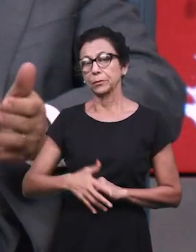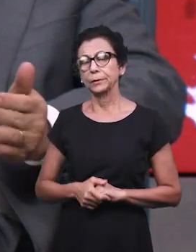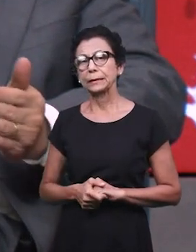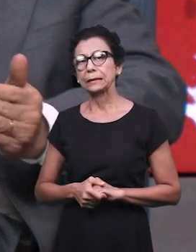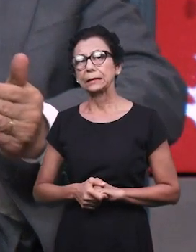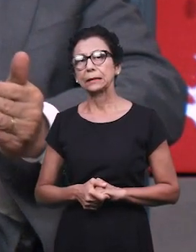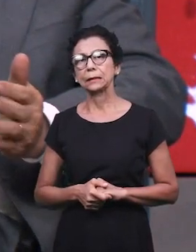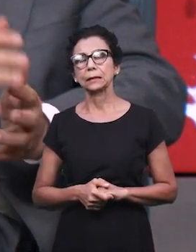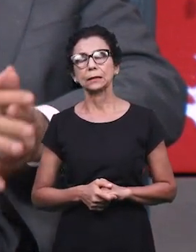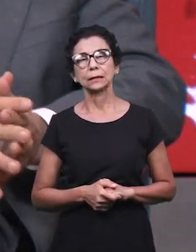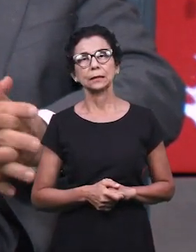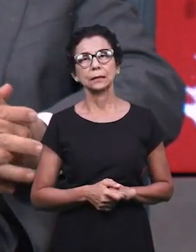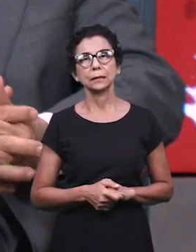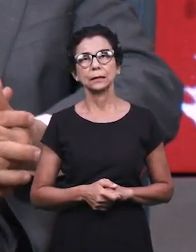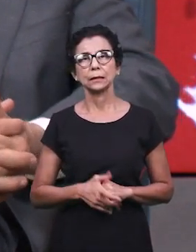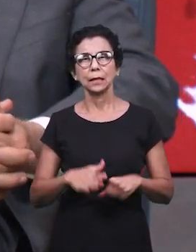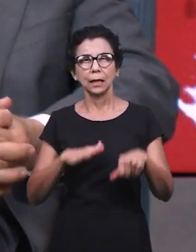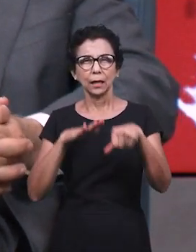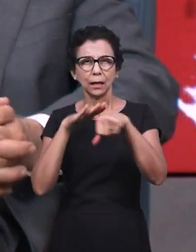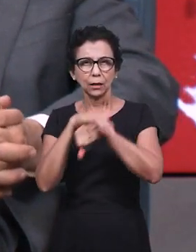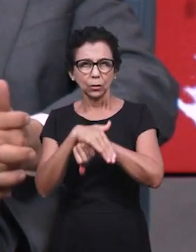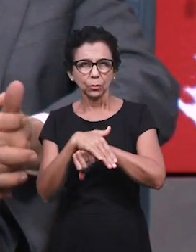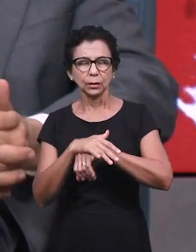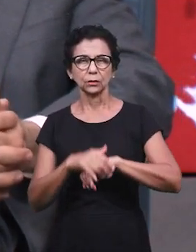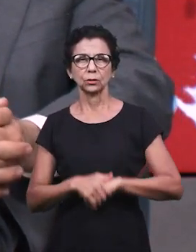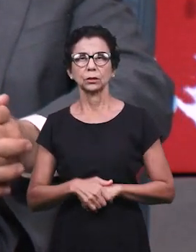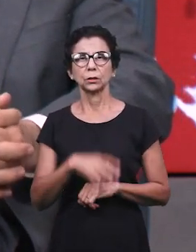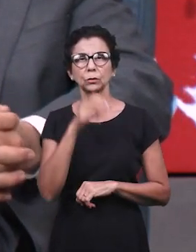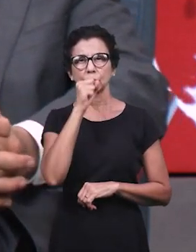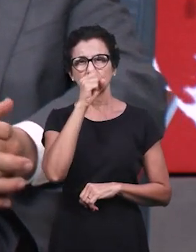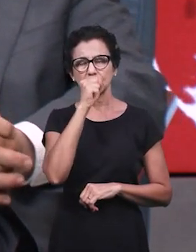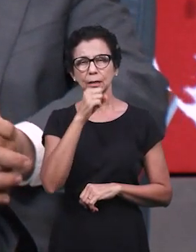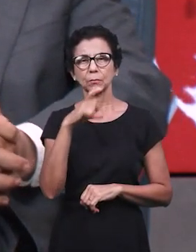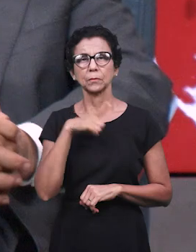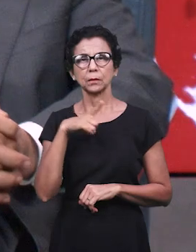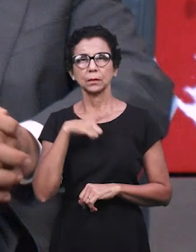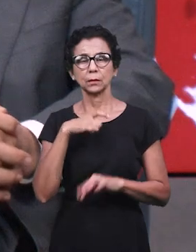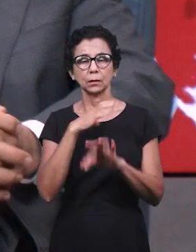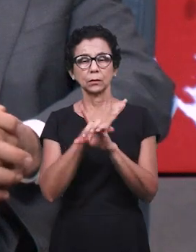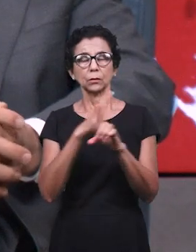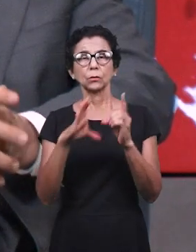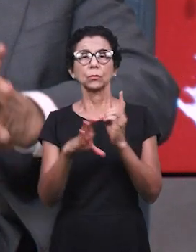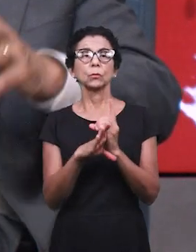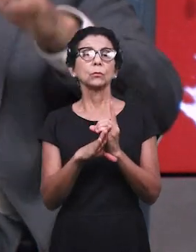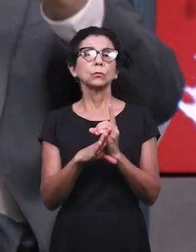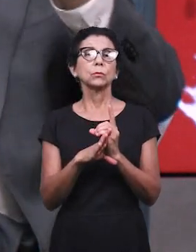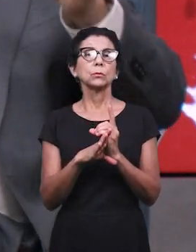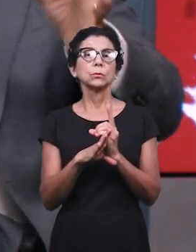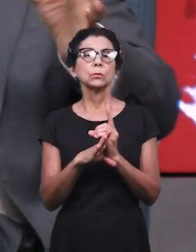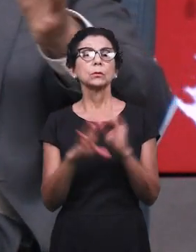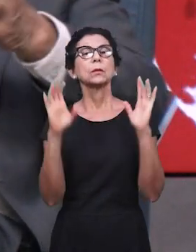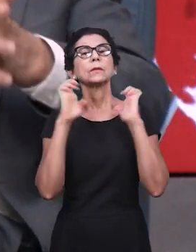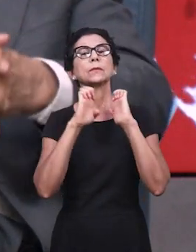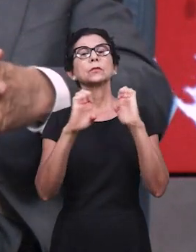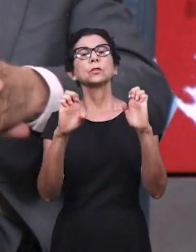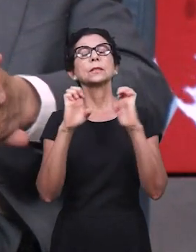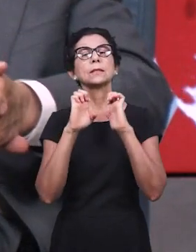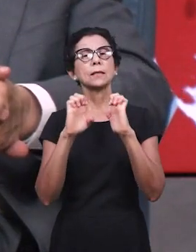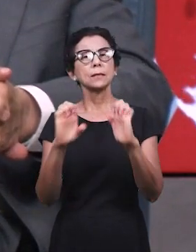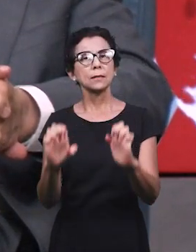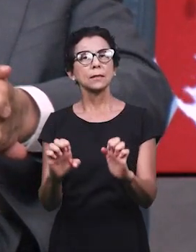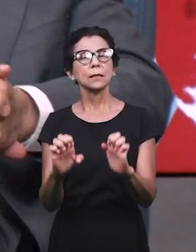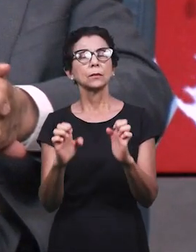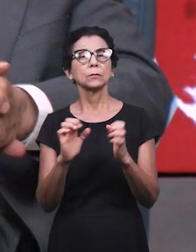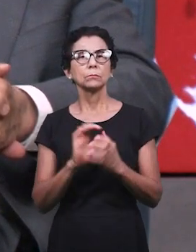que sábado à noite teria um culto de evangelização. Então, todos os